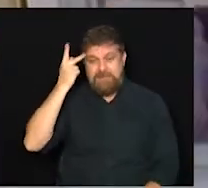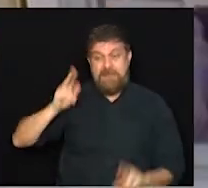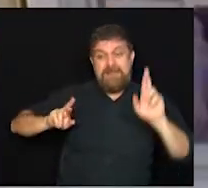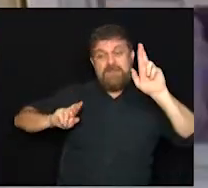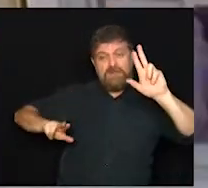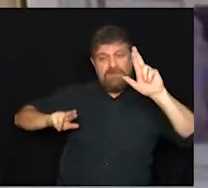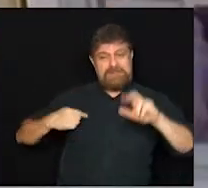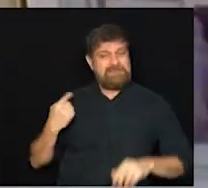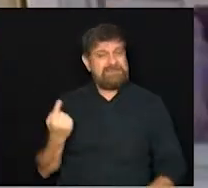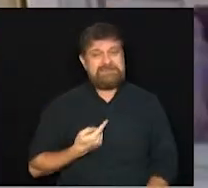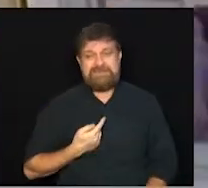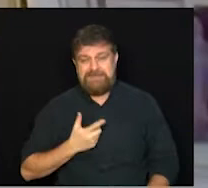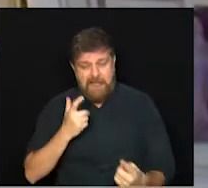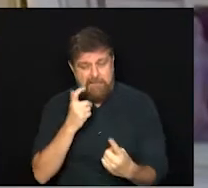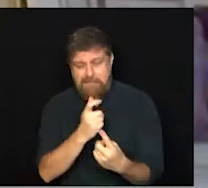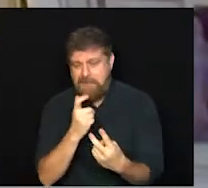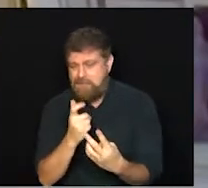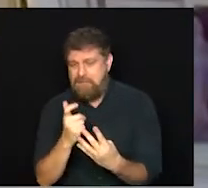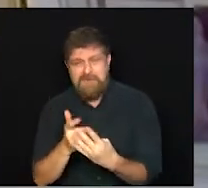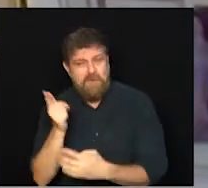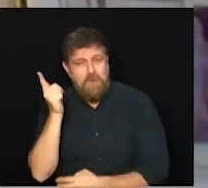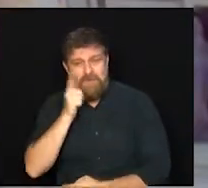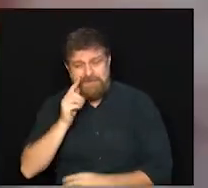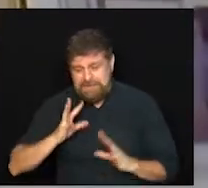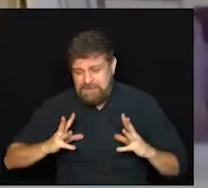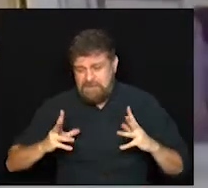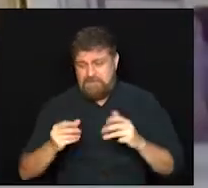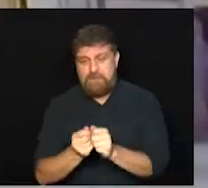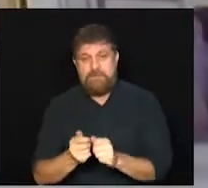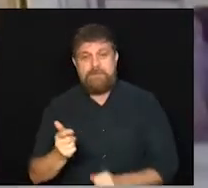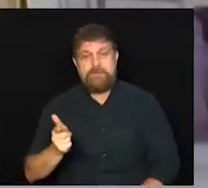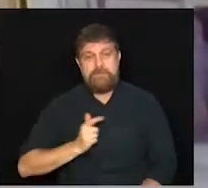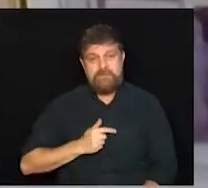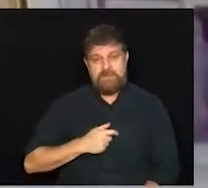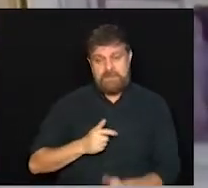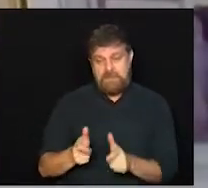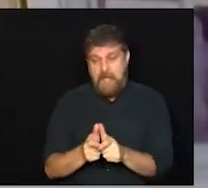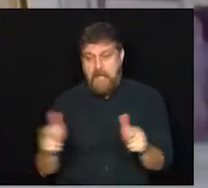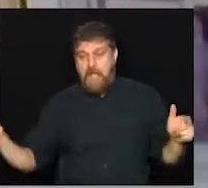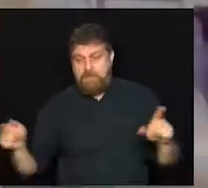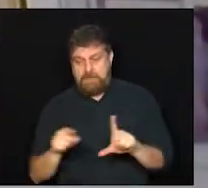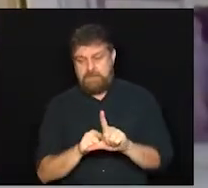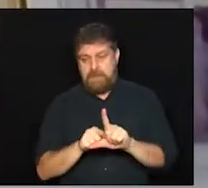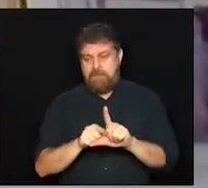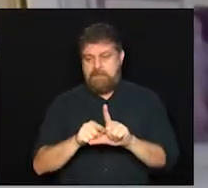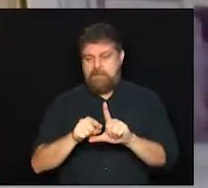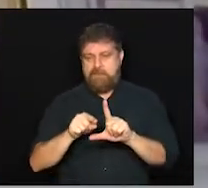não conseguimos vacinar. Então, nós temos agora mais infectados, um pouco